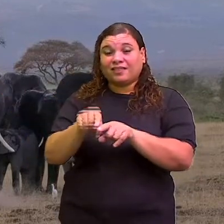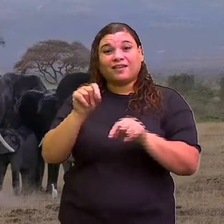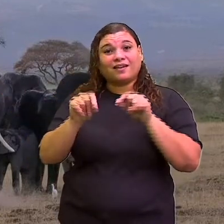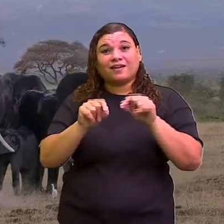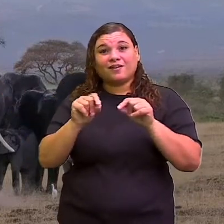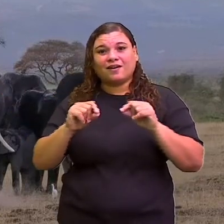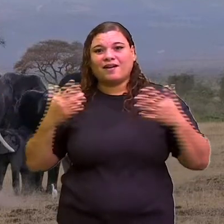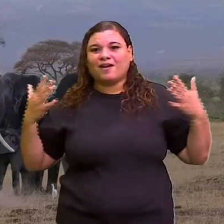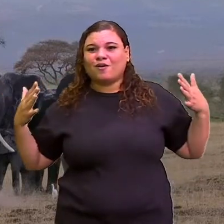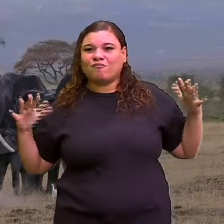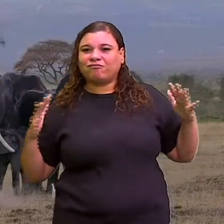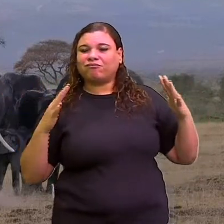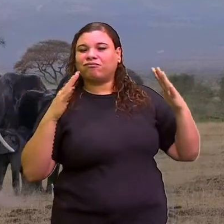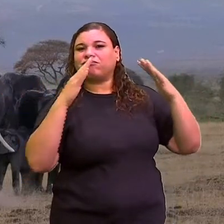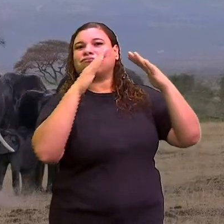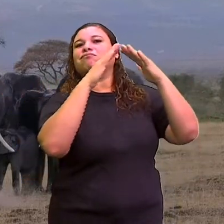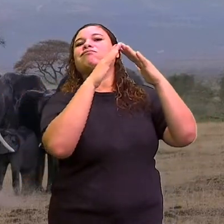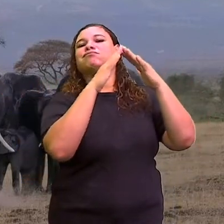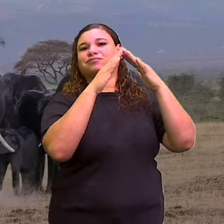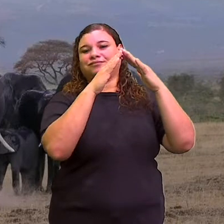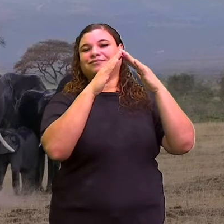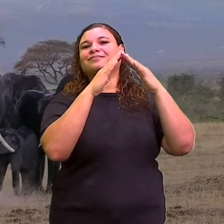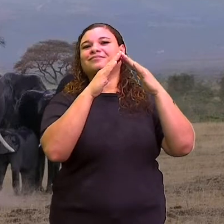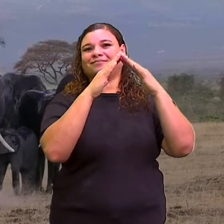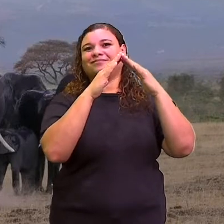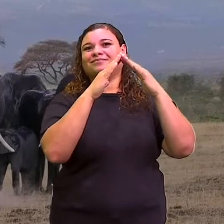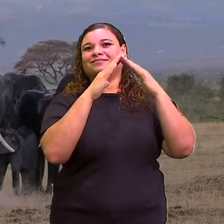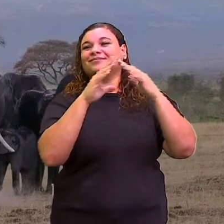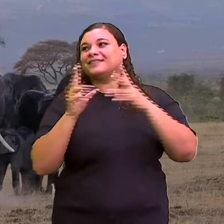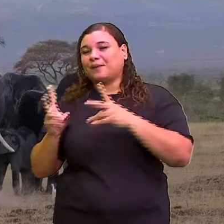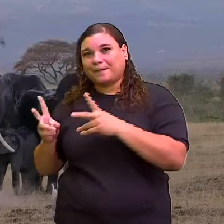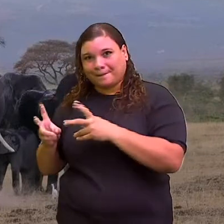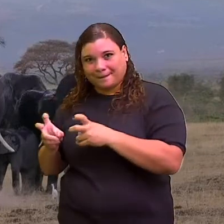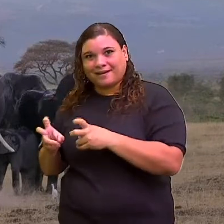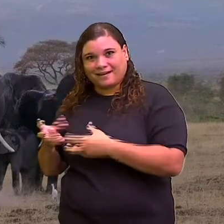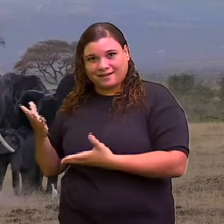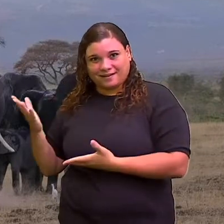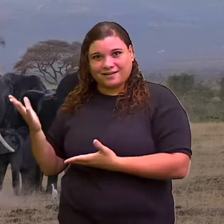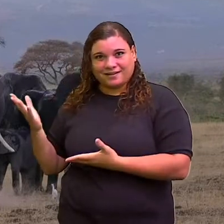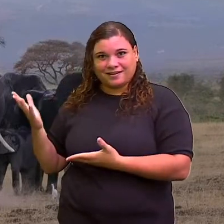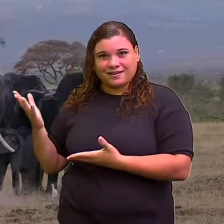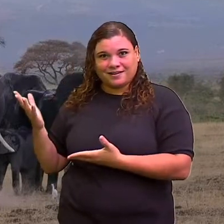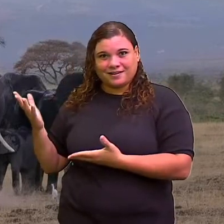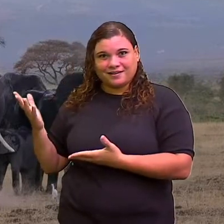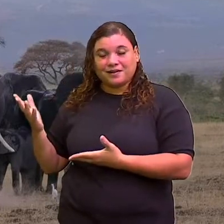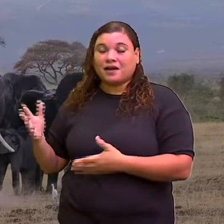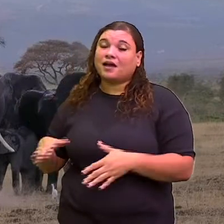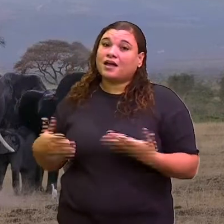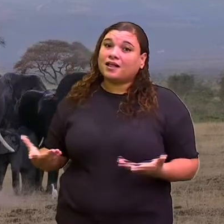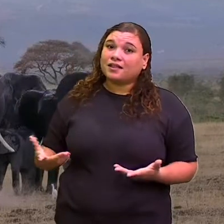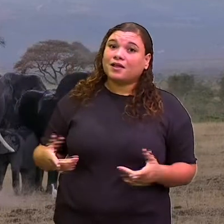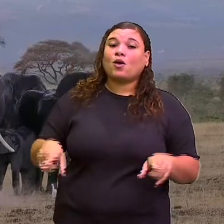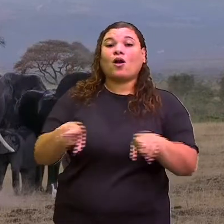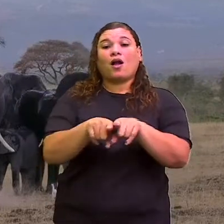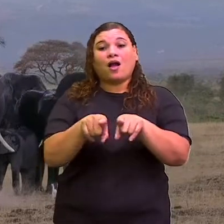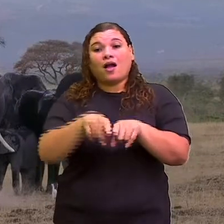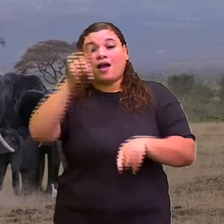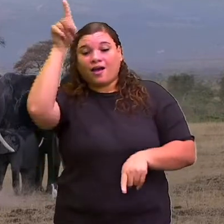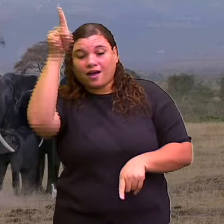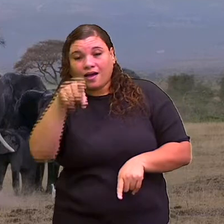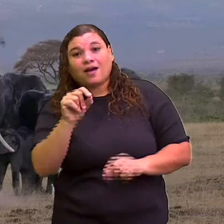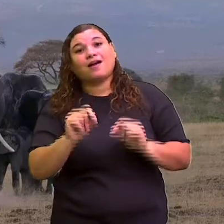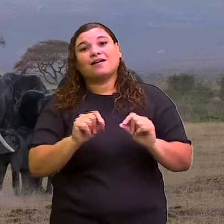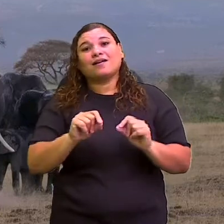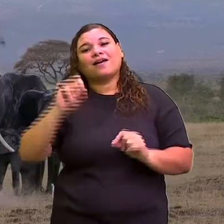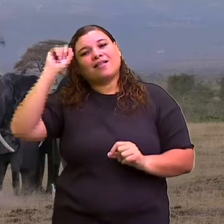Kilimanjaro, que alguém chamou de o Monte da Neve Eterna. Opa, Eliane, calma